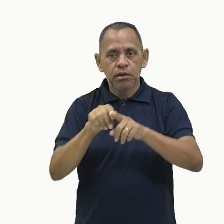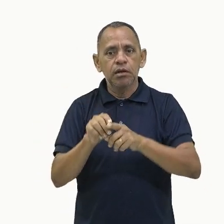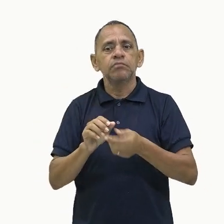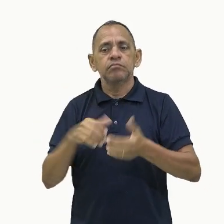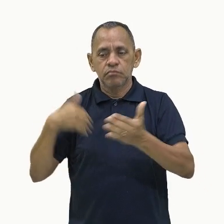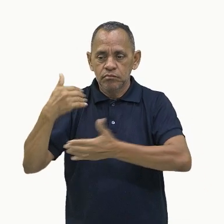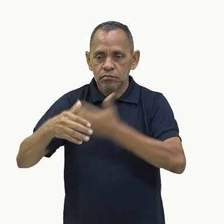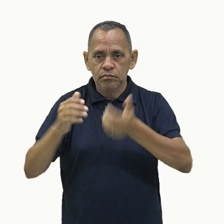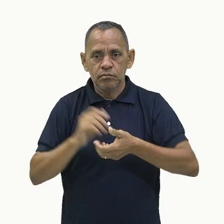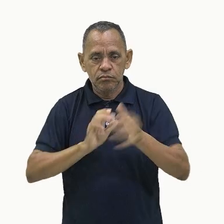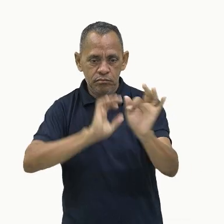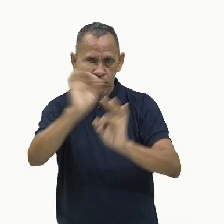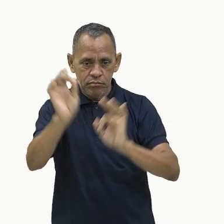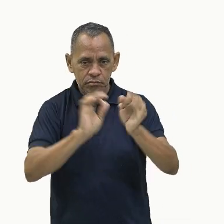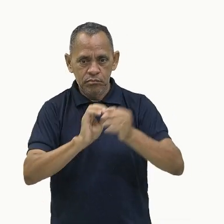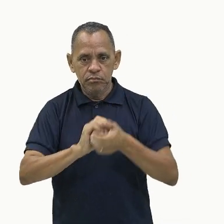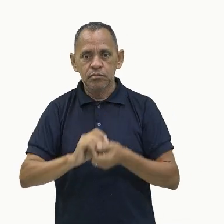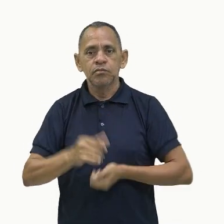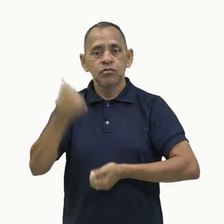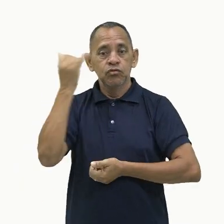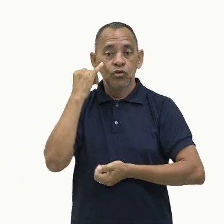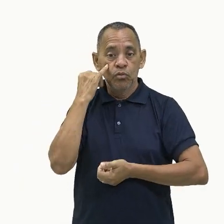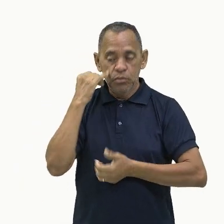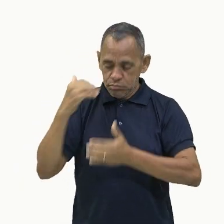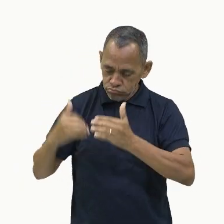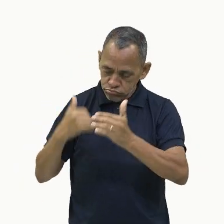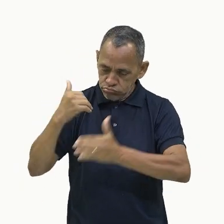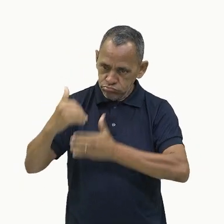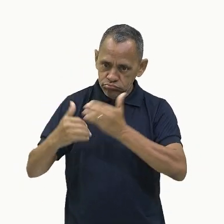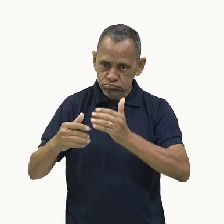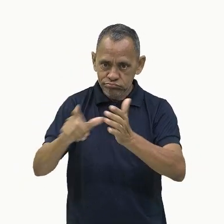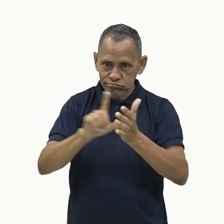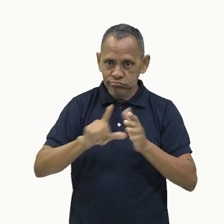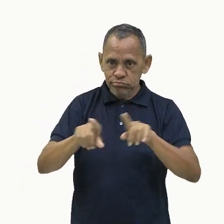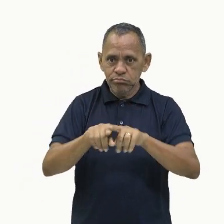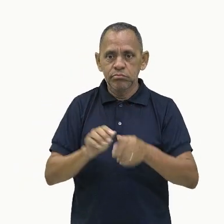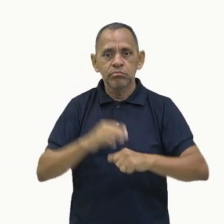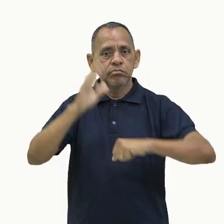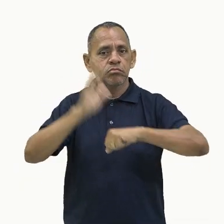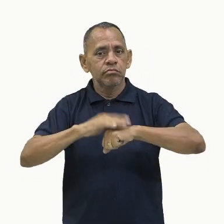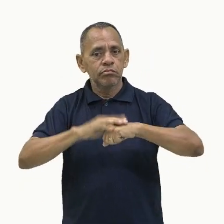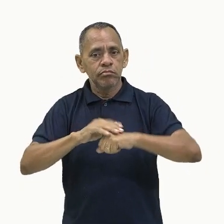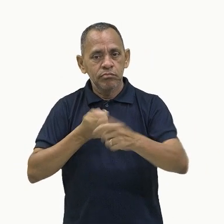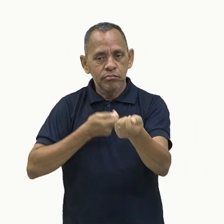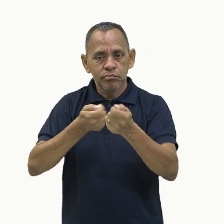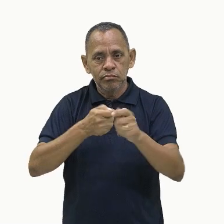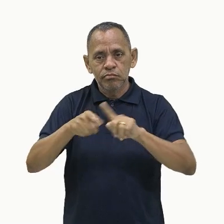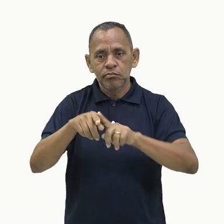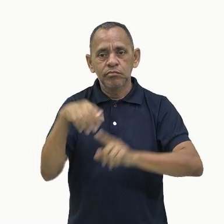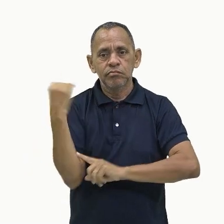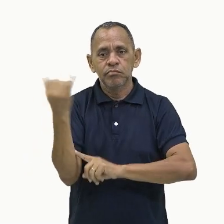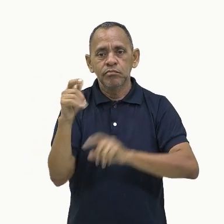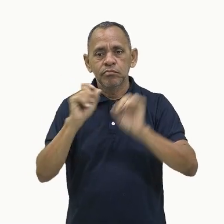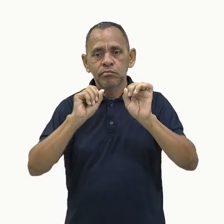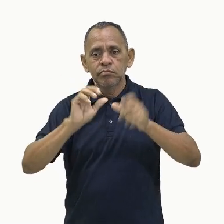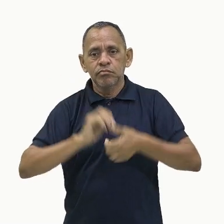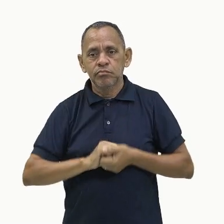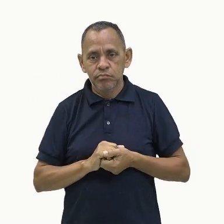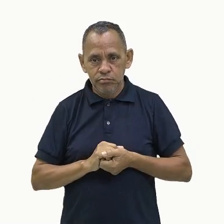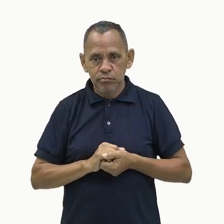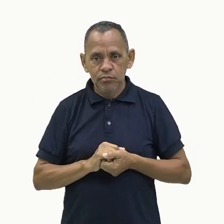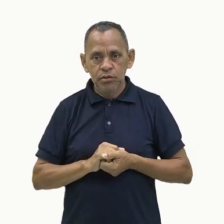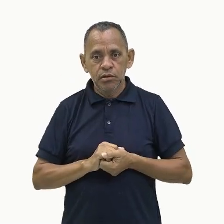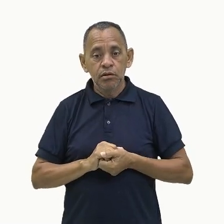dos hábitos adquiridos nas etapas anteriores. A autodisciplina é fundamental para que